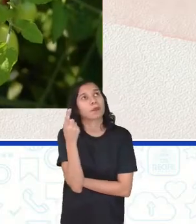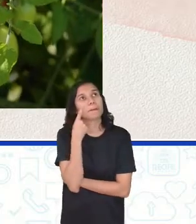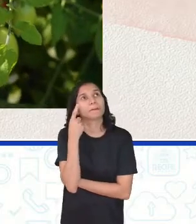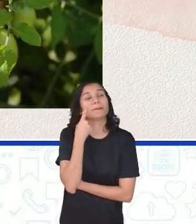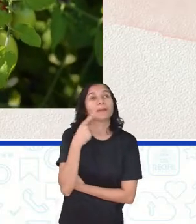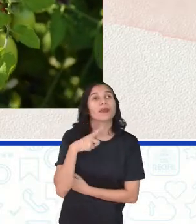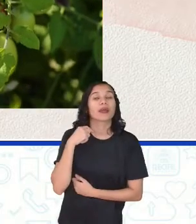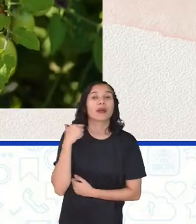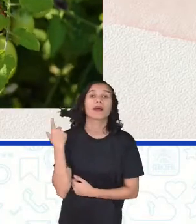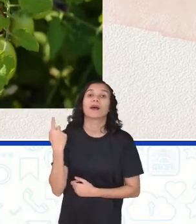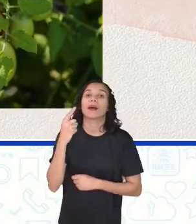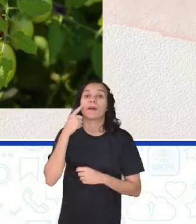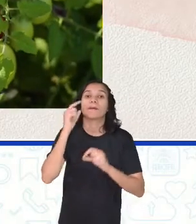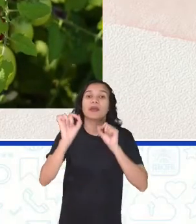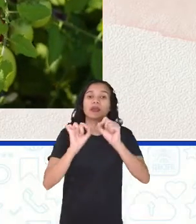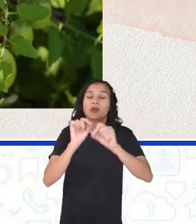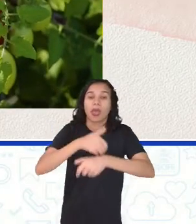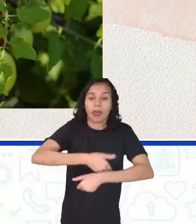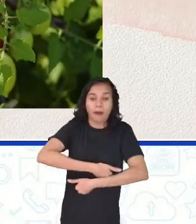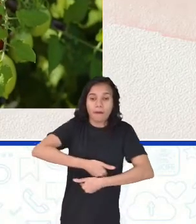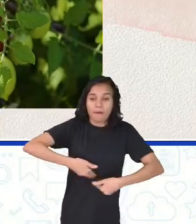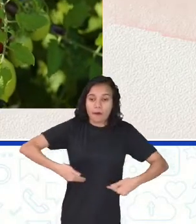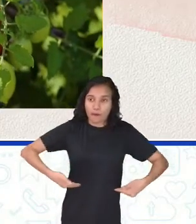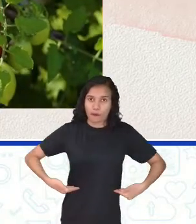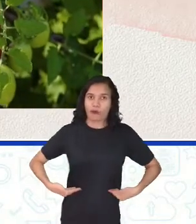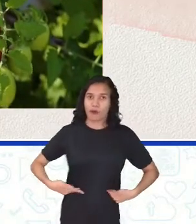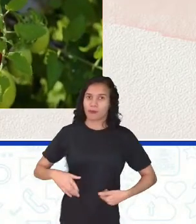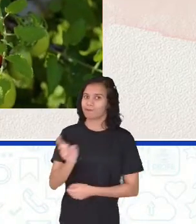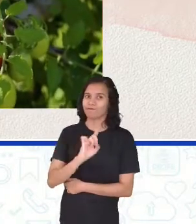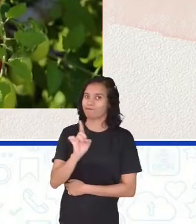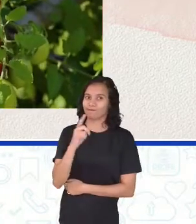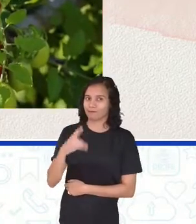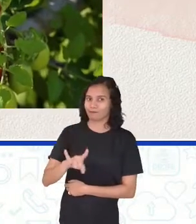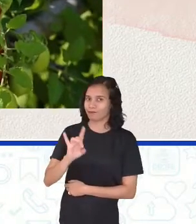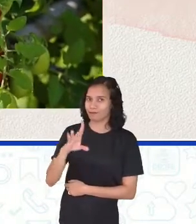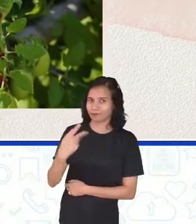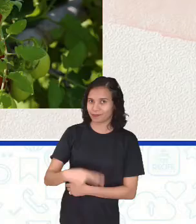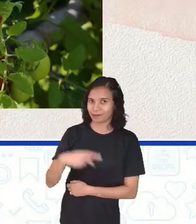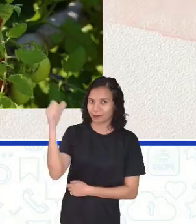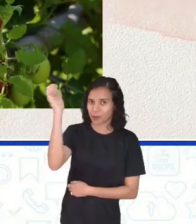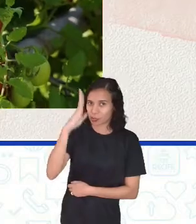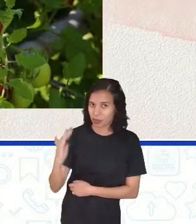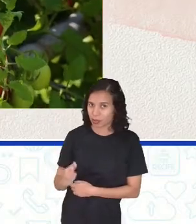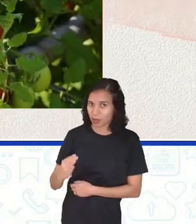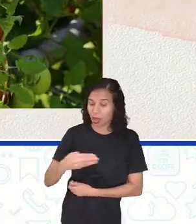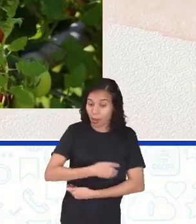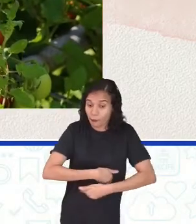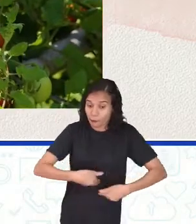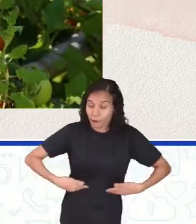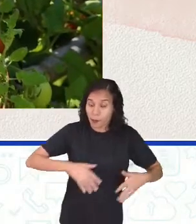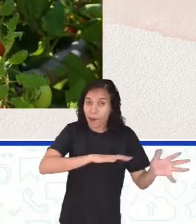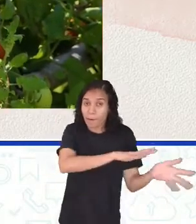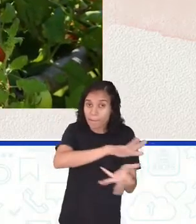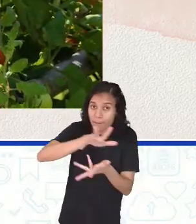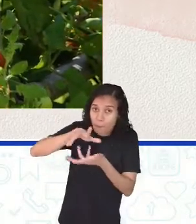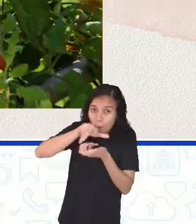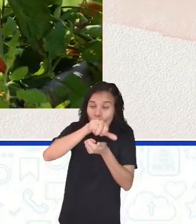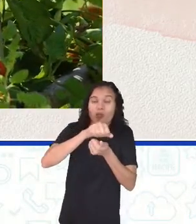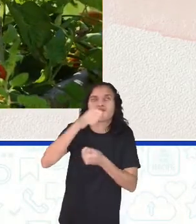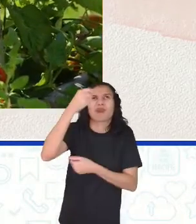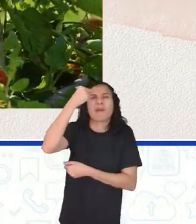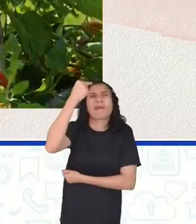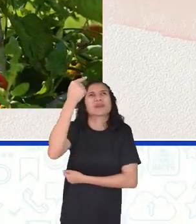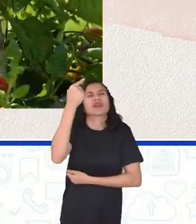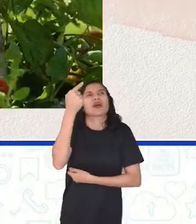estamos diante, né, da questão de fome. Não é só aqui no Brasil. A gente está vendo aí a fome no mundo. E aí a gente começa a